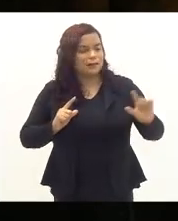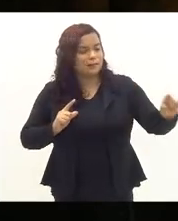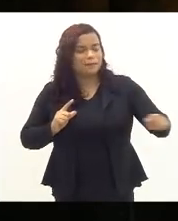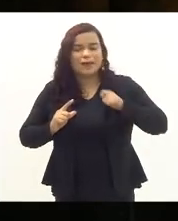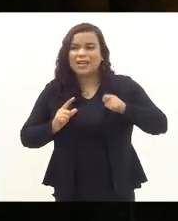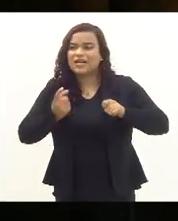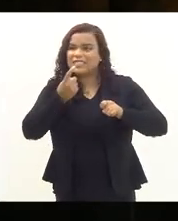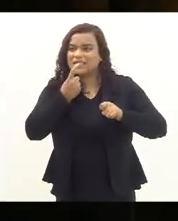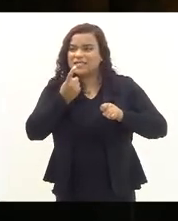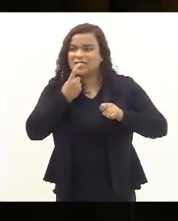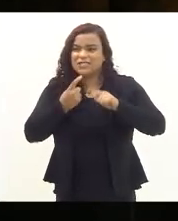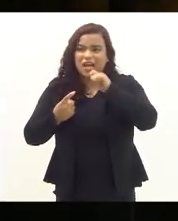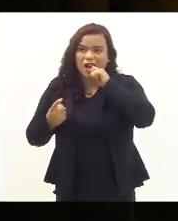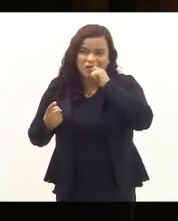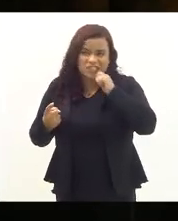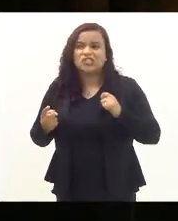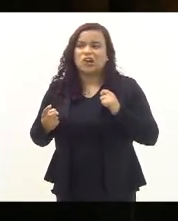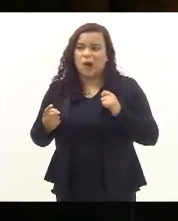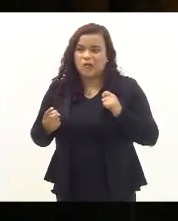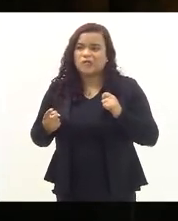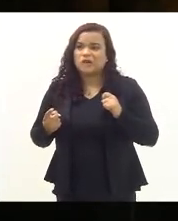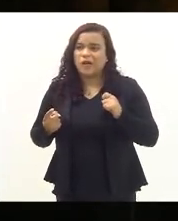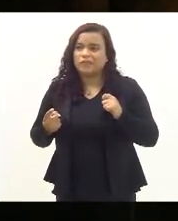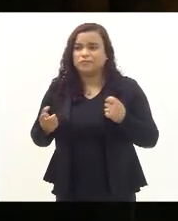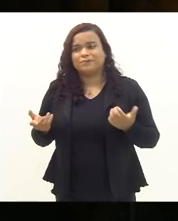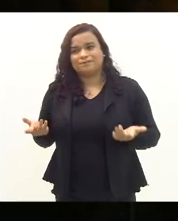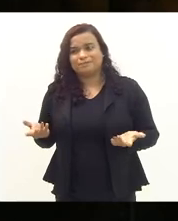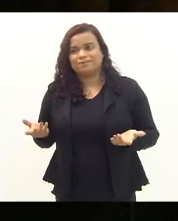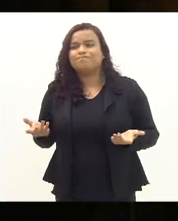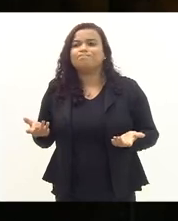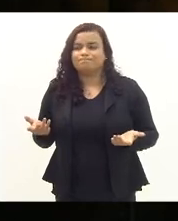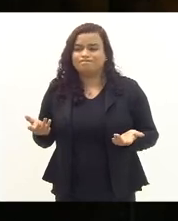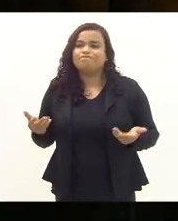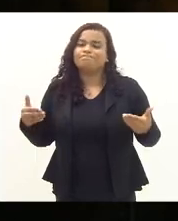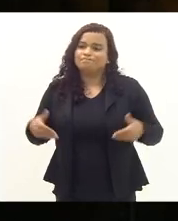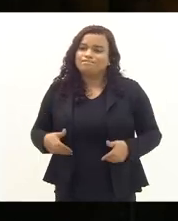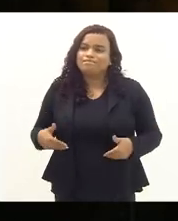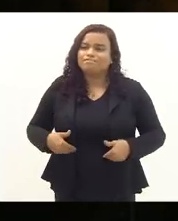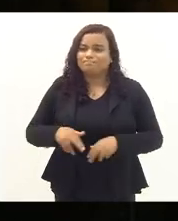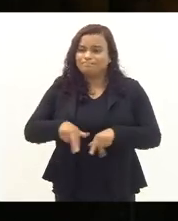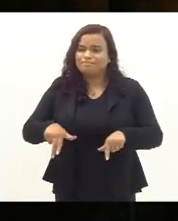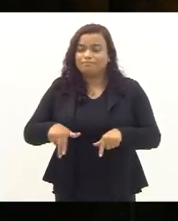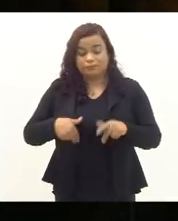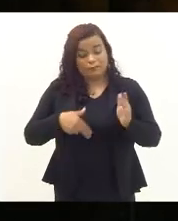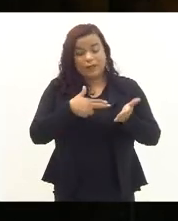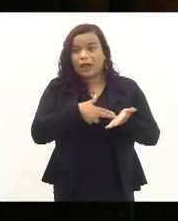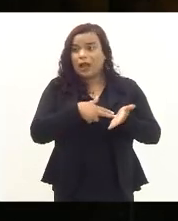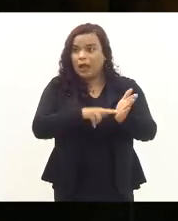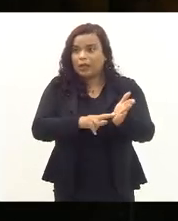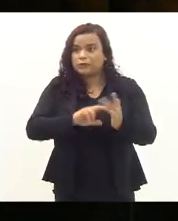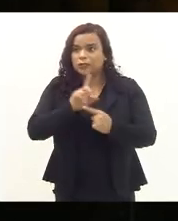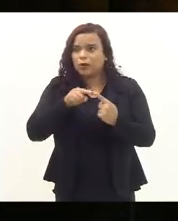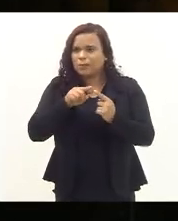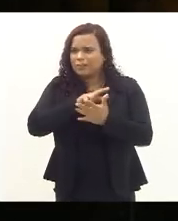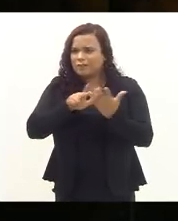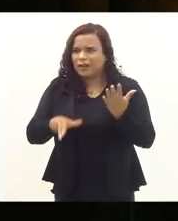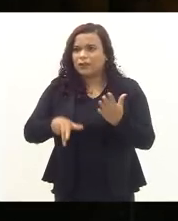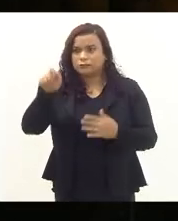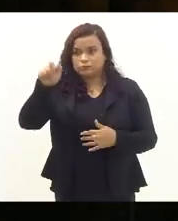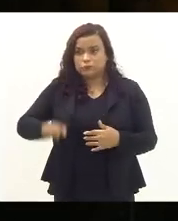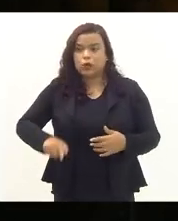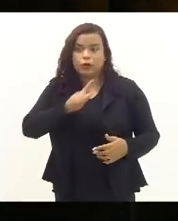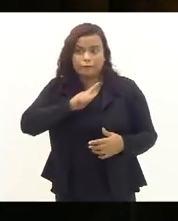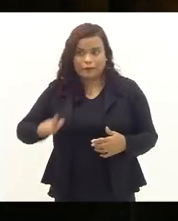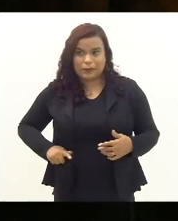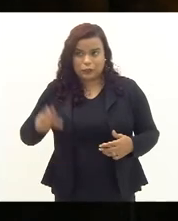essa daqui é uma carta de intenções apresentadas pelo governador do Estado e não uma virada